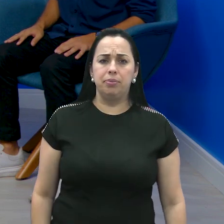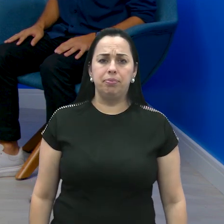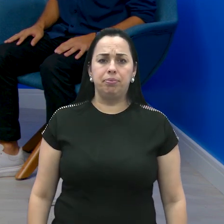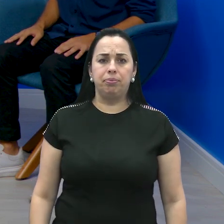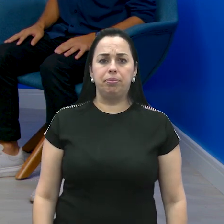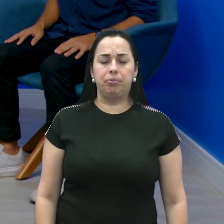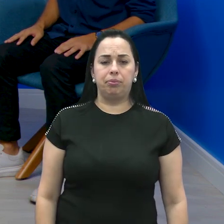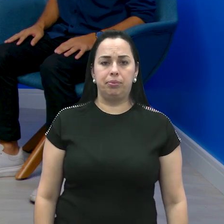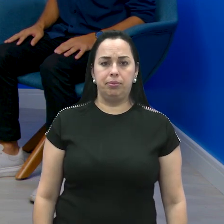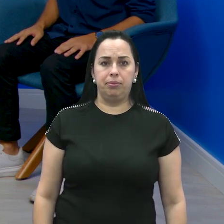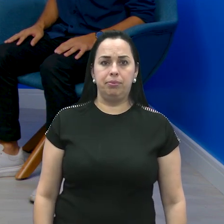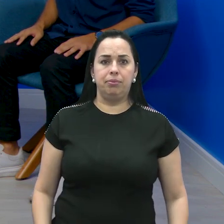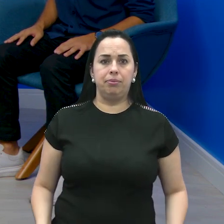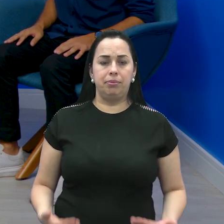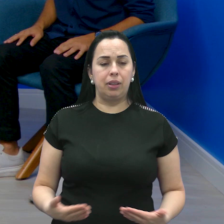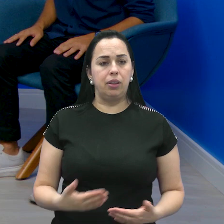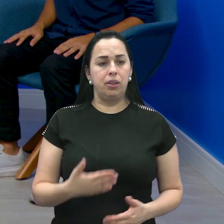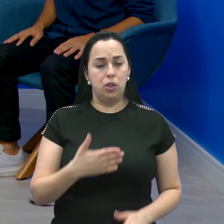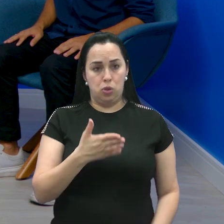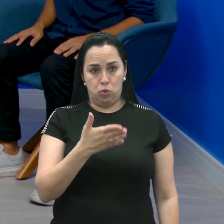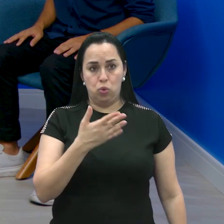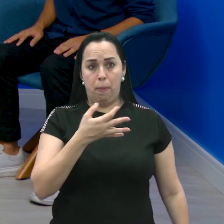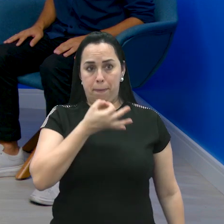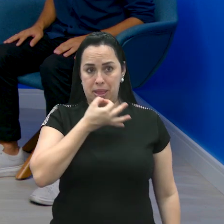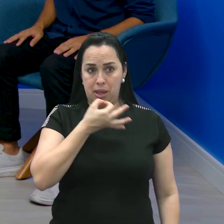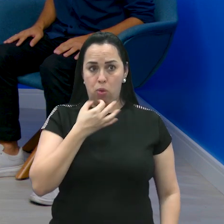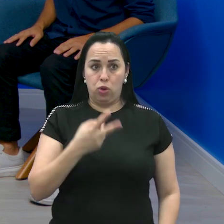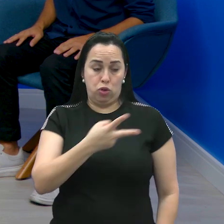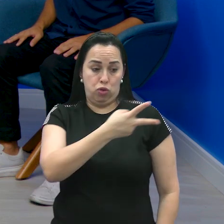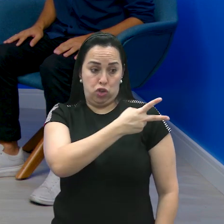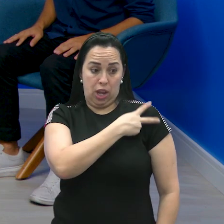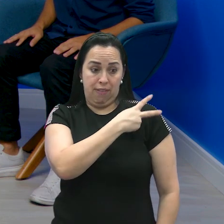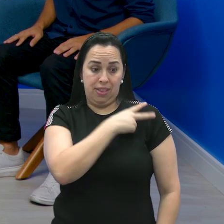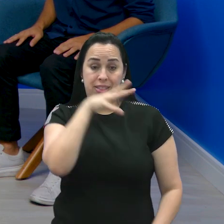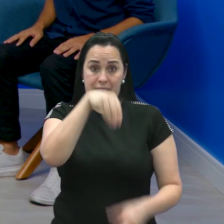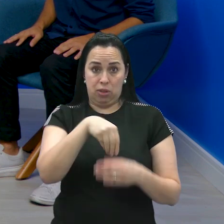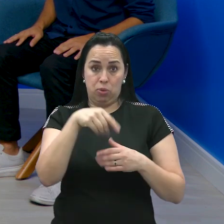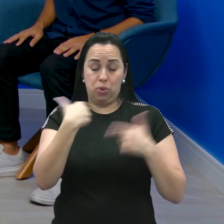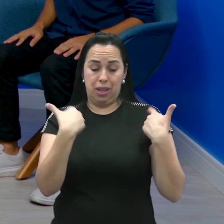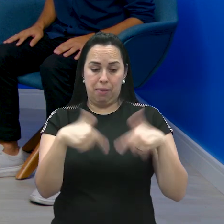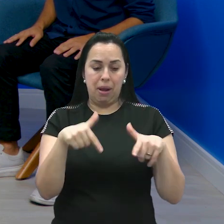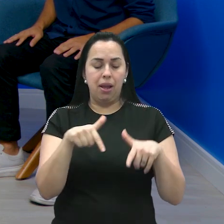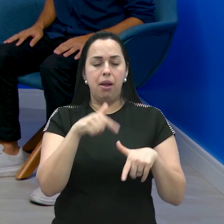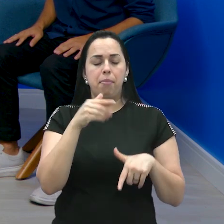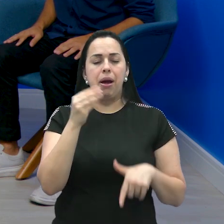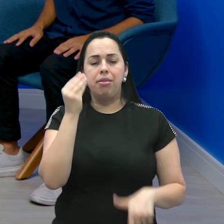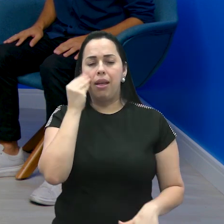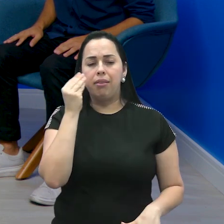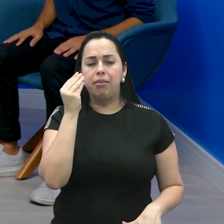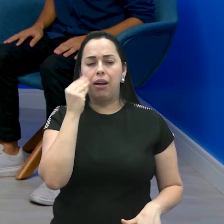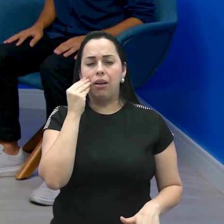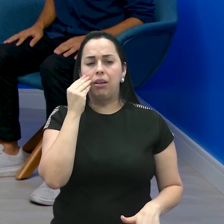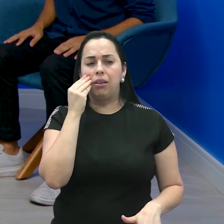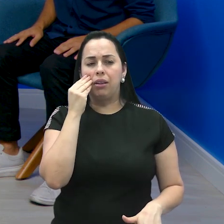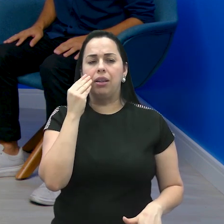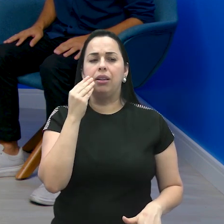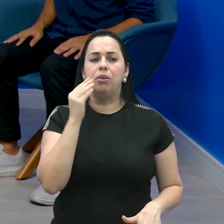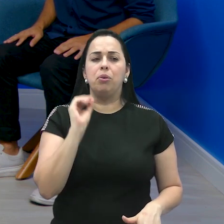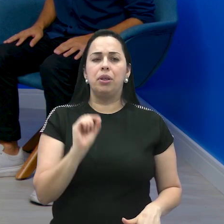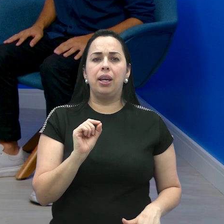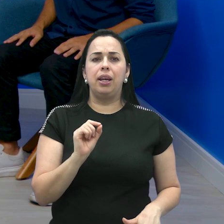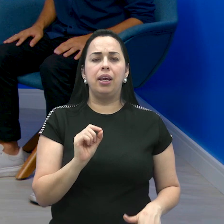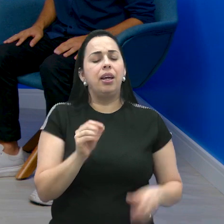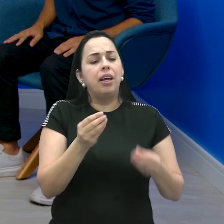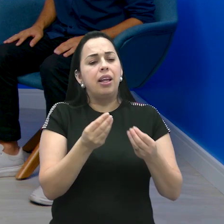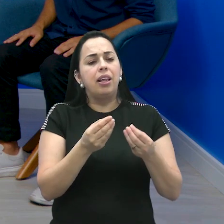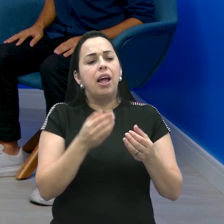desse assunto? Você acha que os chefes, né, ambientes de trabalho podem tentar fazer para que não interfira de uma forma negativa,